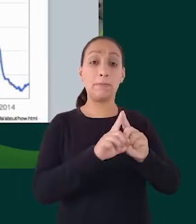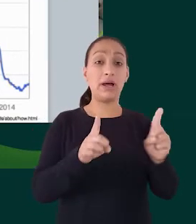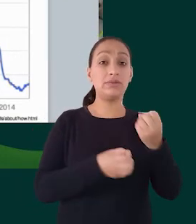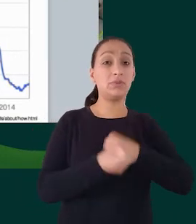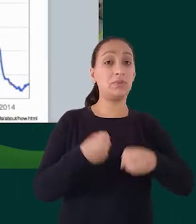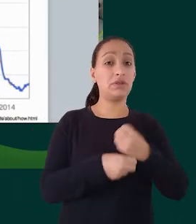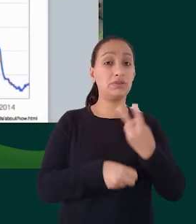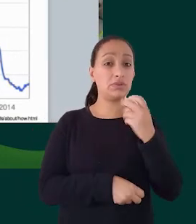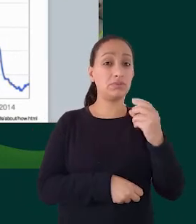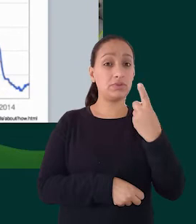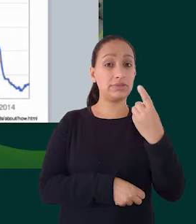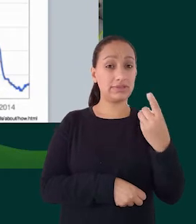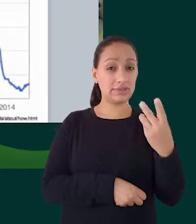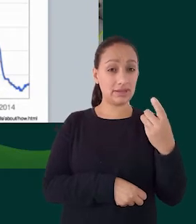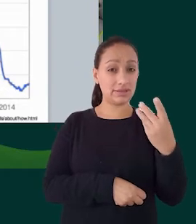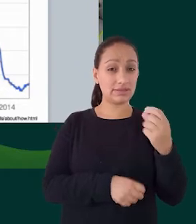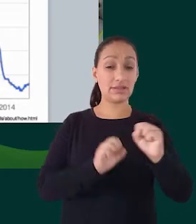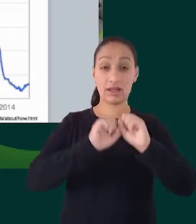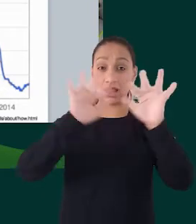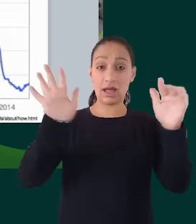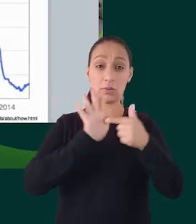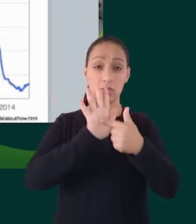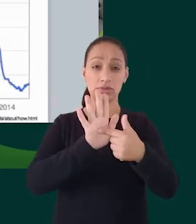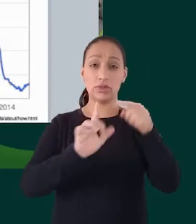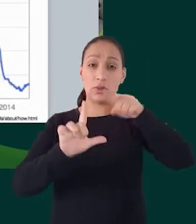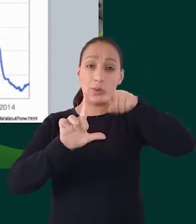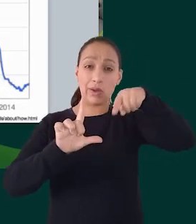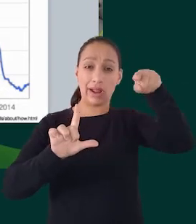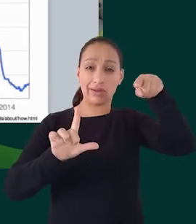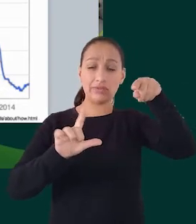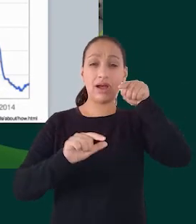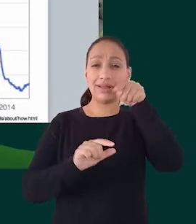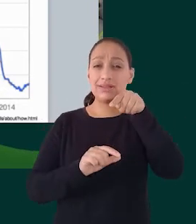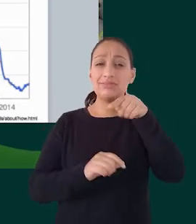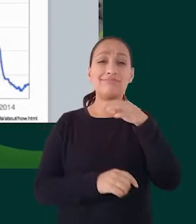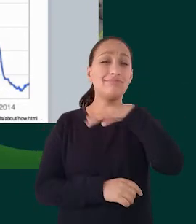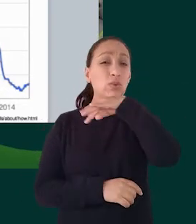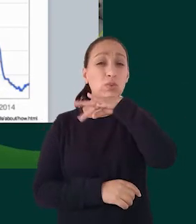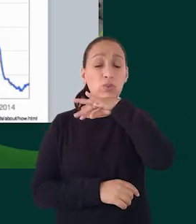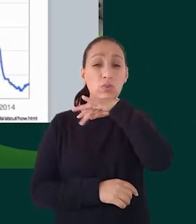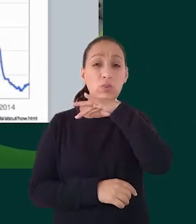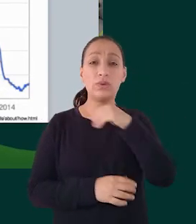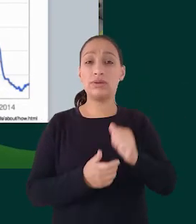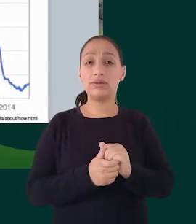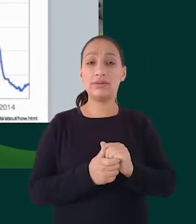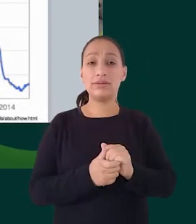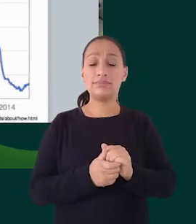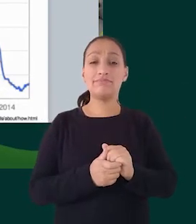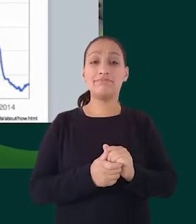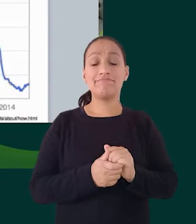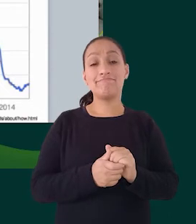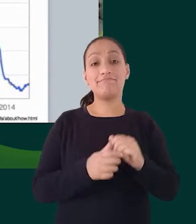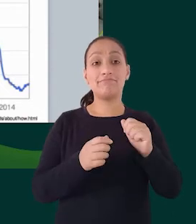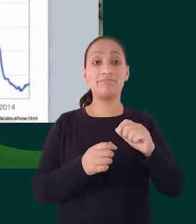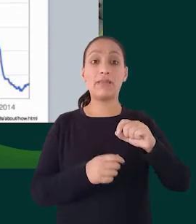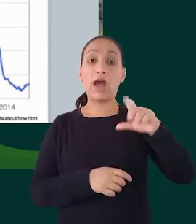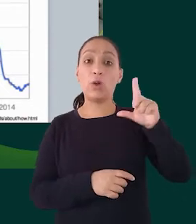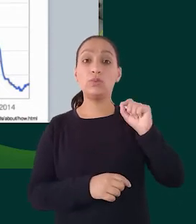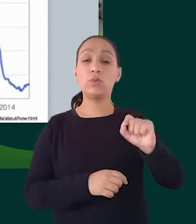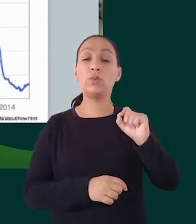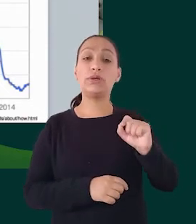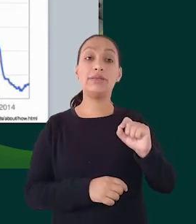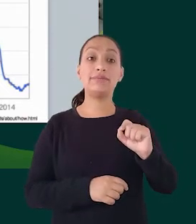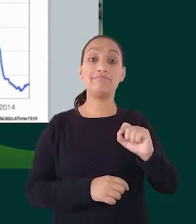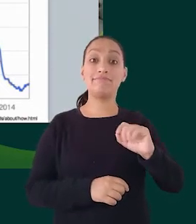né, o Google acabou tendo uma projeção muito ruim, muito maior do que a de fato ocorreu.